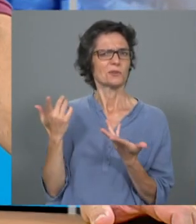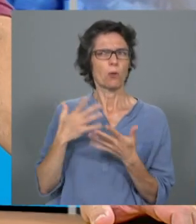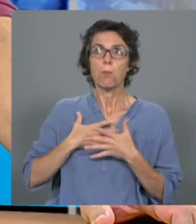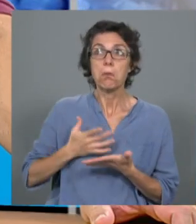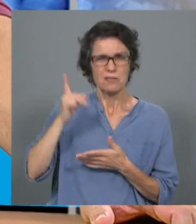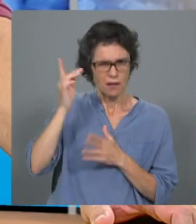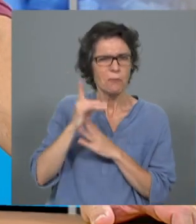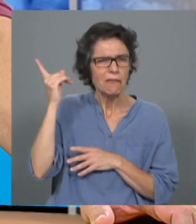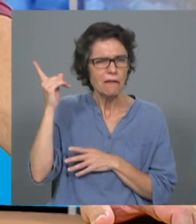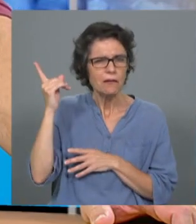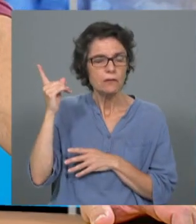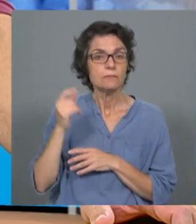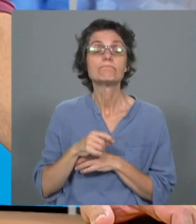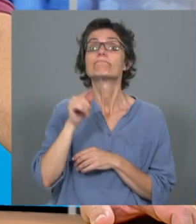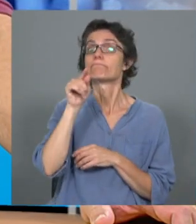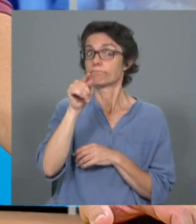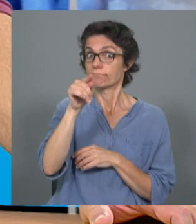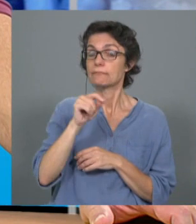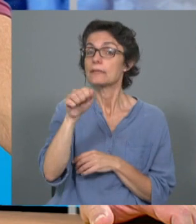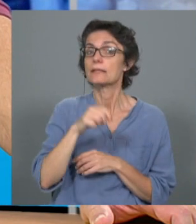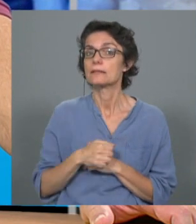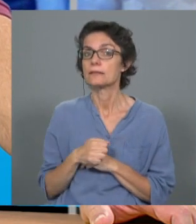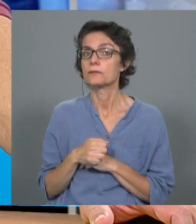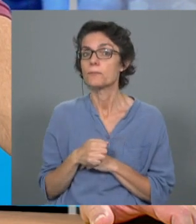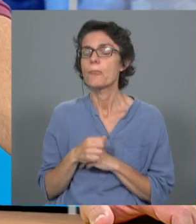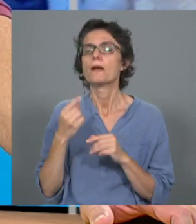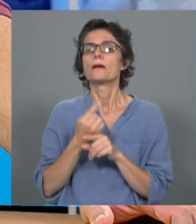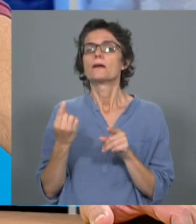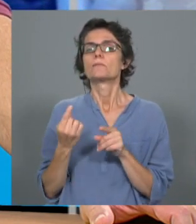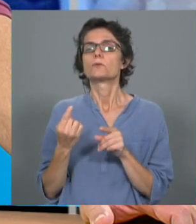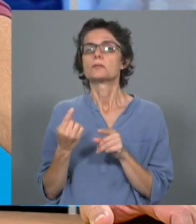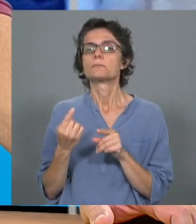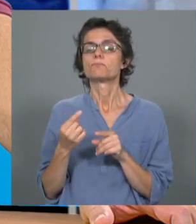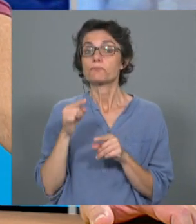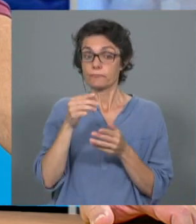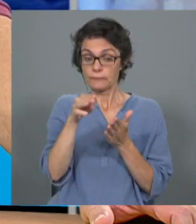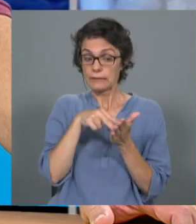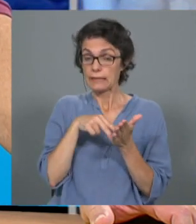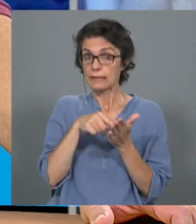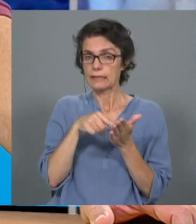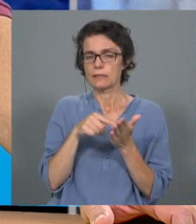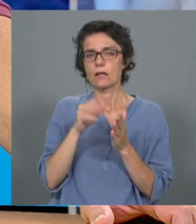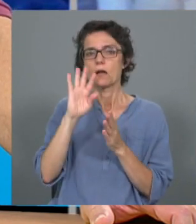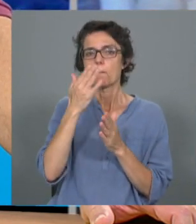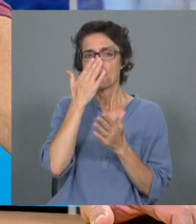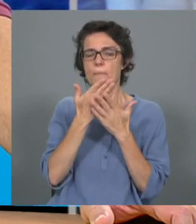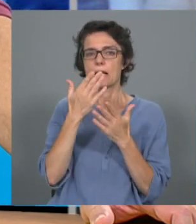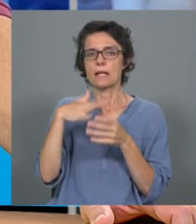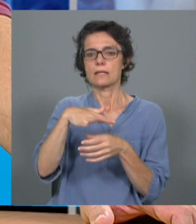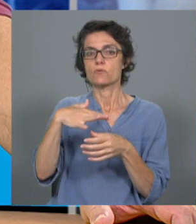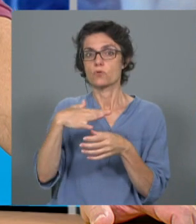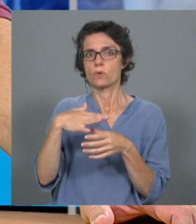ver com isso. Tem a ver com isso. É que e ele usa muito esta expressão, diante dos momentos, situações ou fases